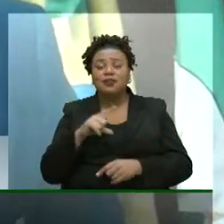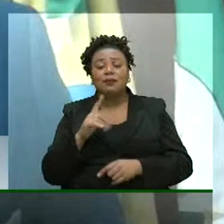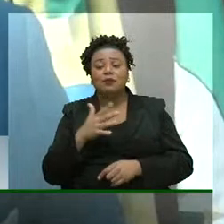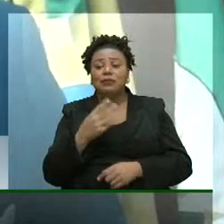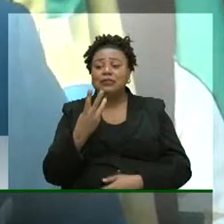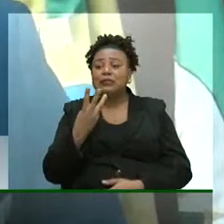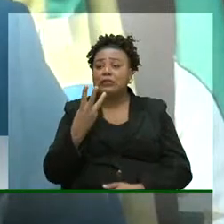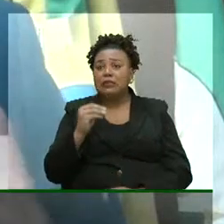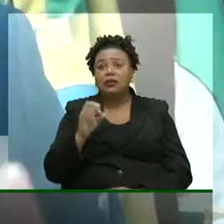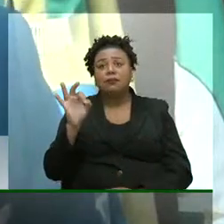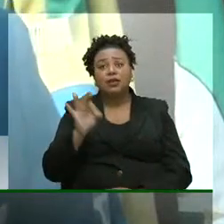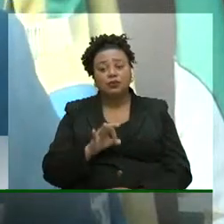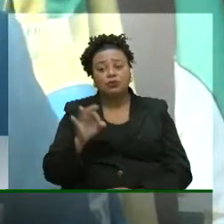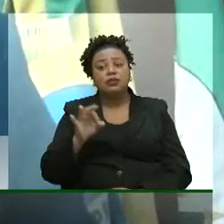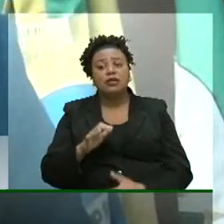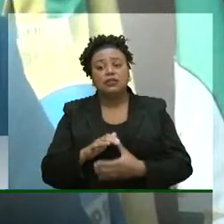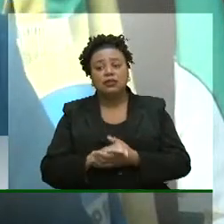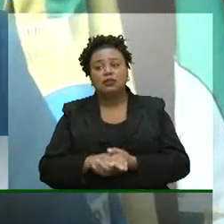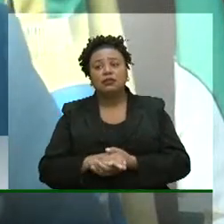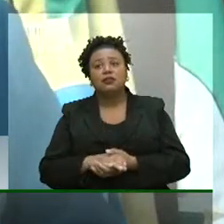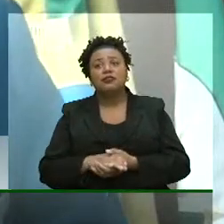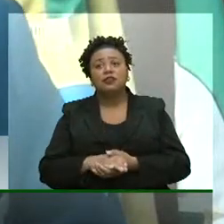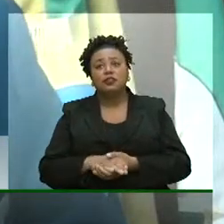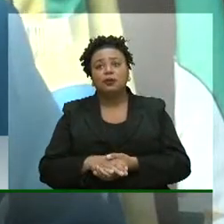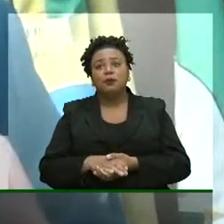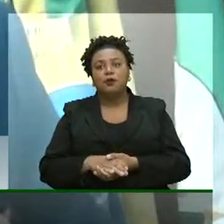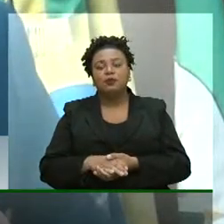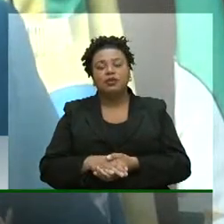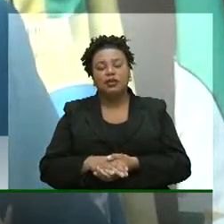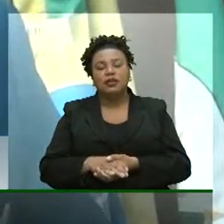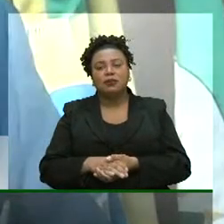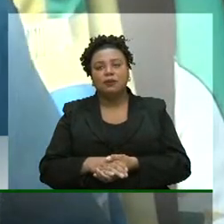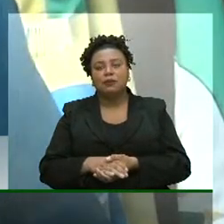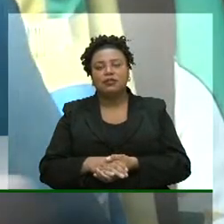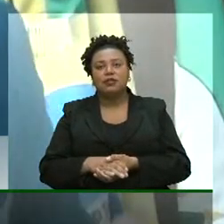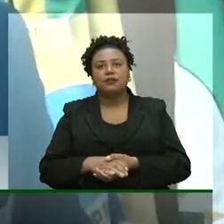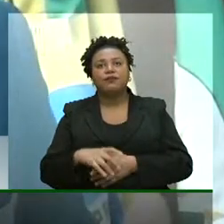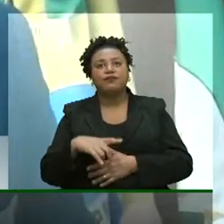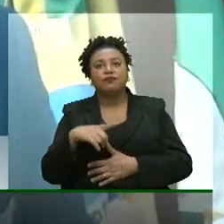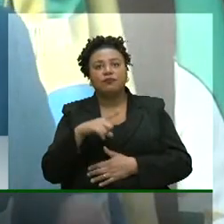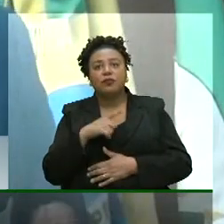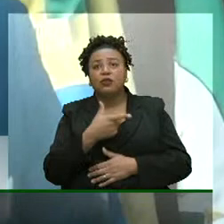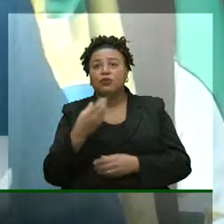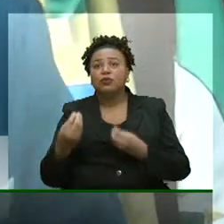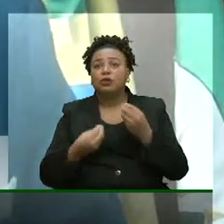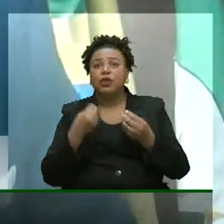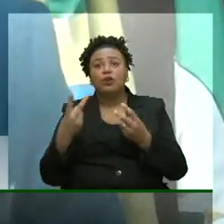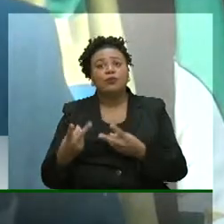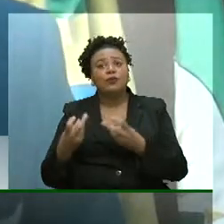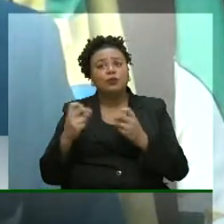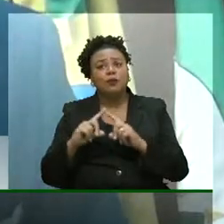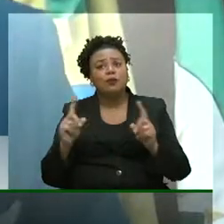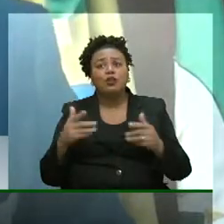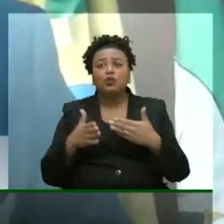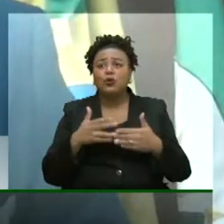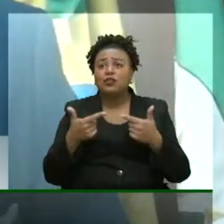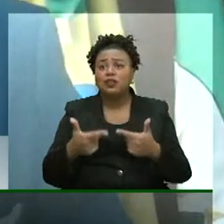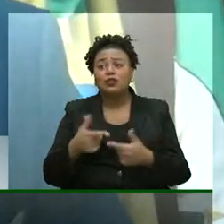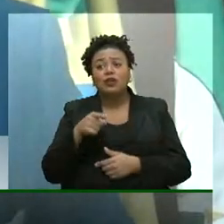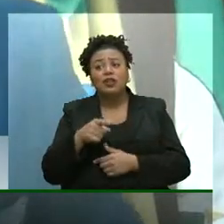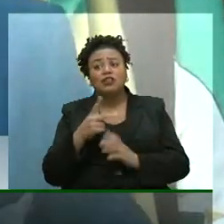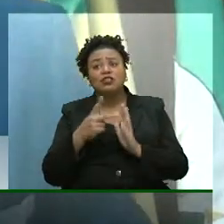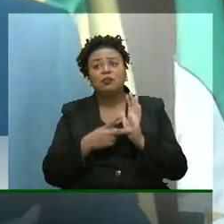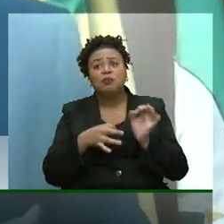de 30%, que são os transportadores particulares, que não vão ter como receber. Mas, de qualquer sorte, esse projeto atende